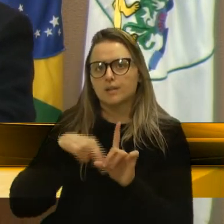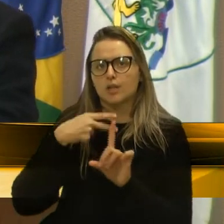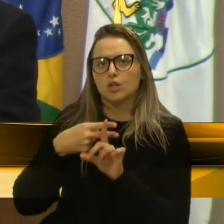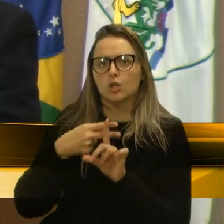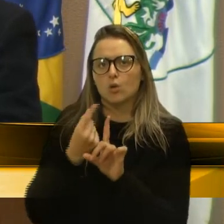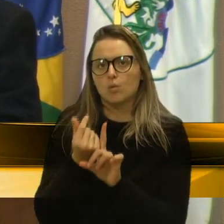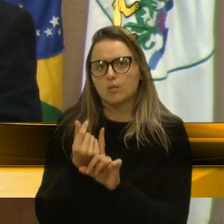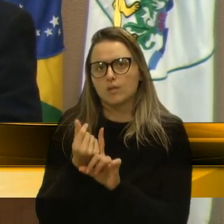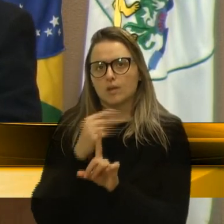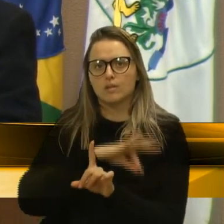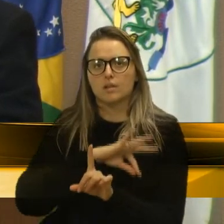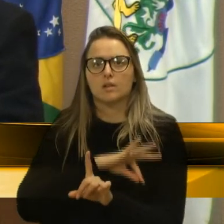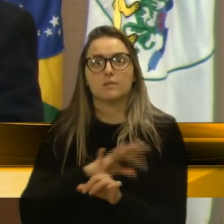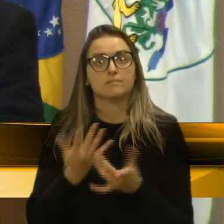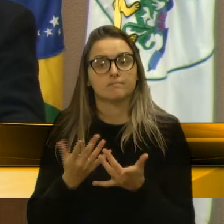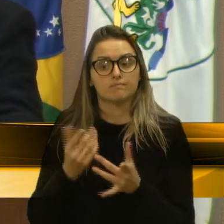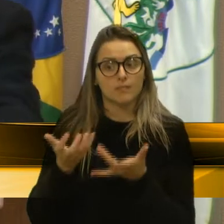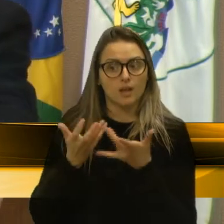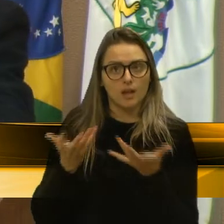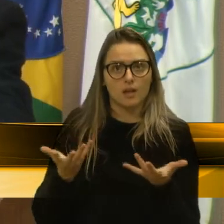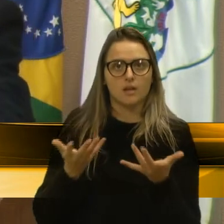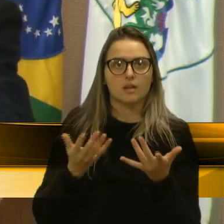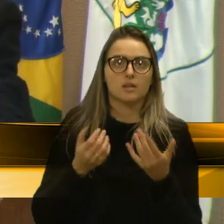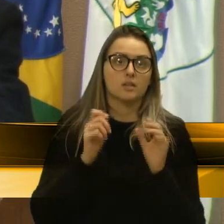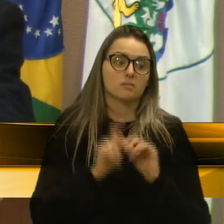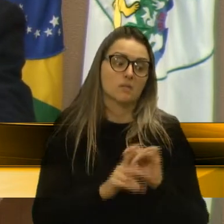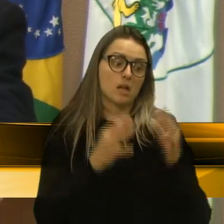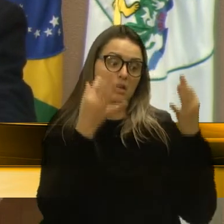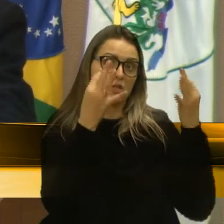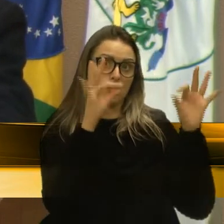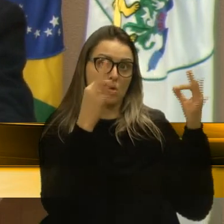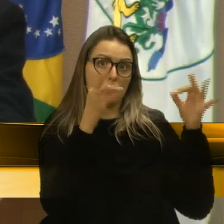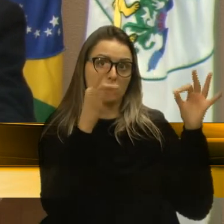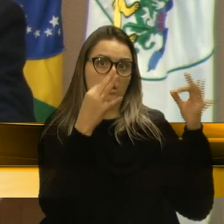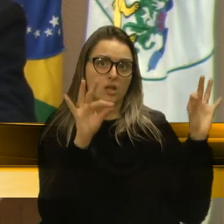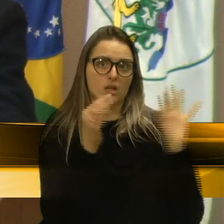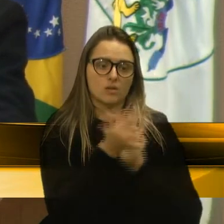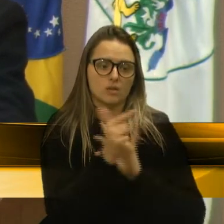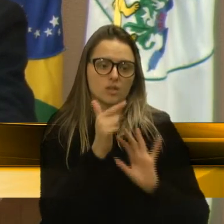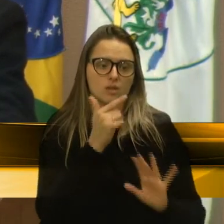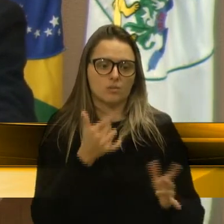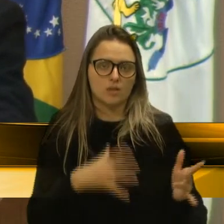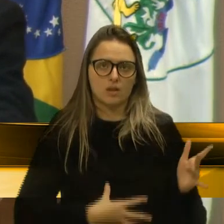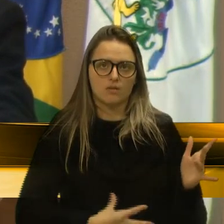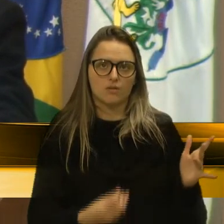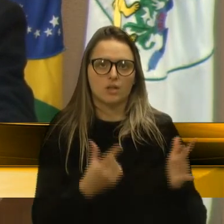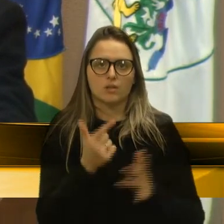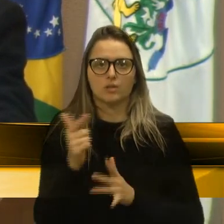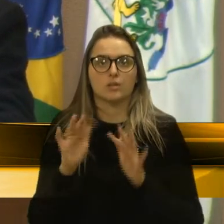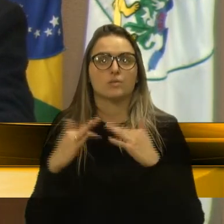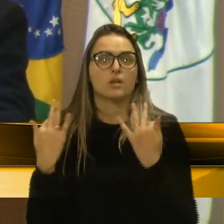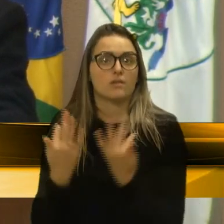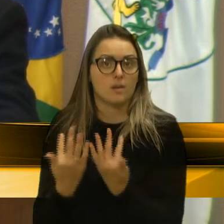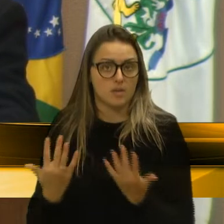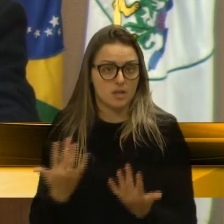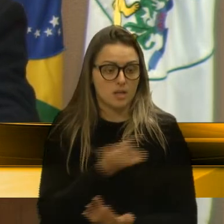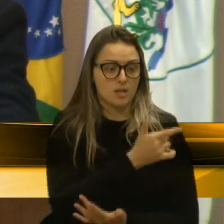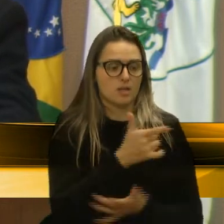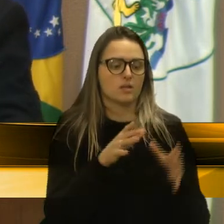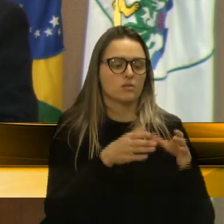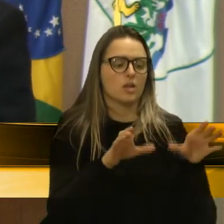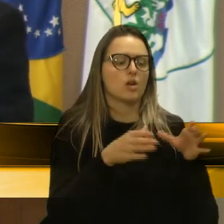brasileiro, né? O Estado brasileiro está a serviço, lamentavelmente, da exploração, né? E por mais que se